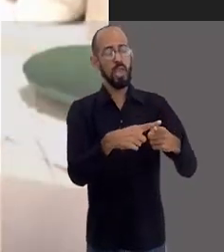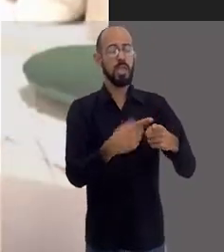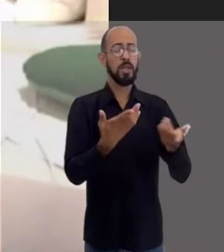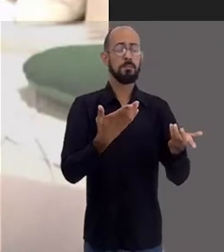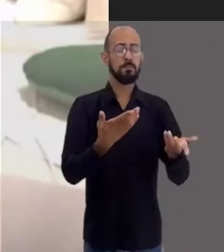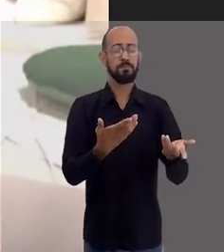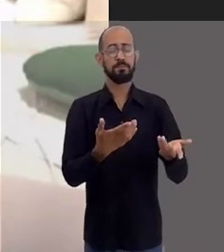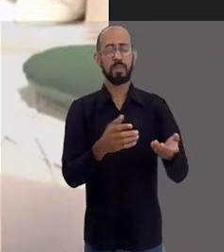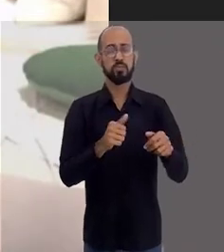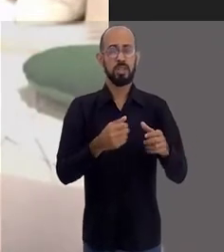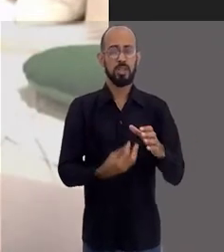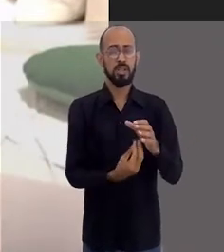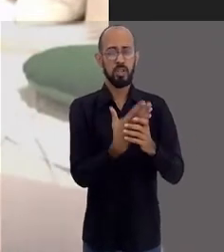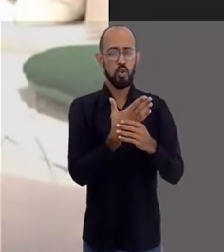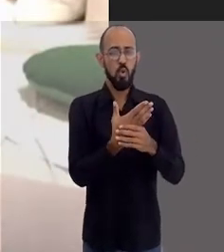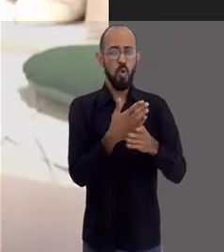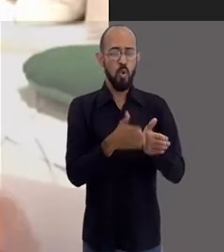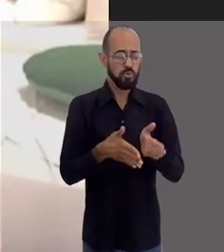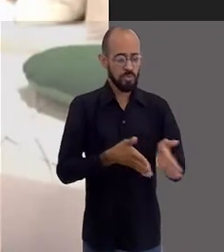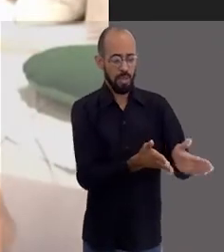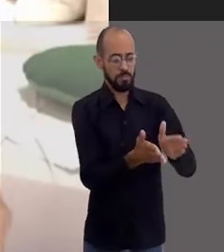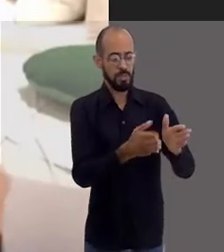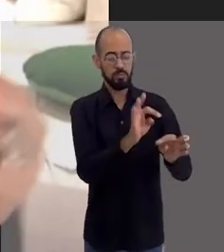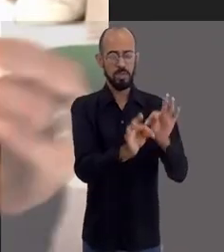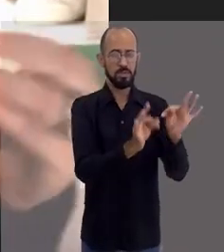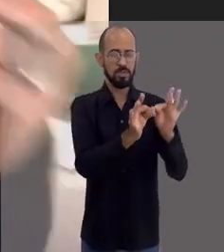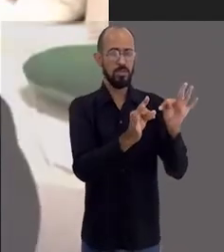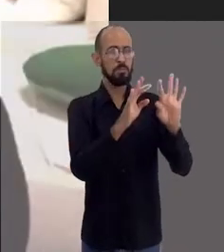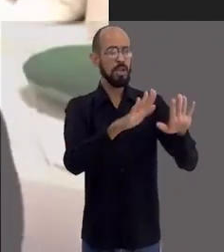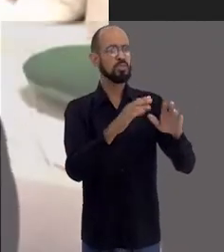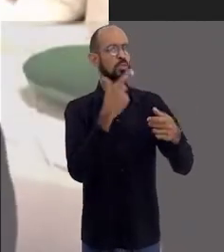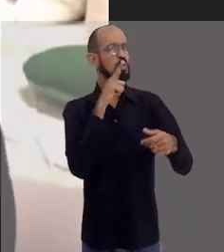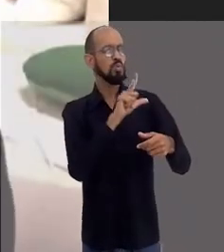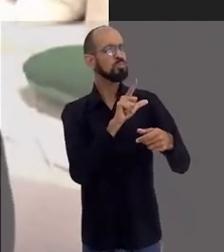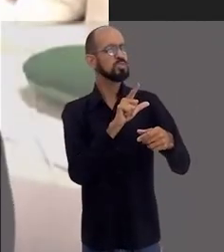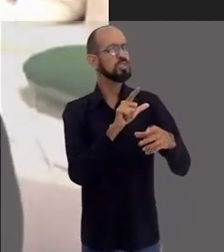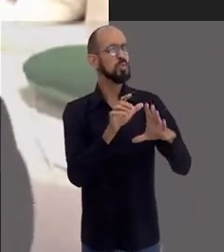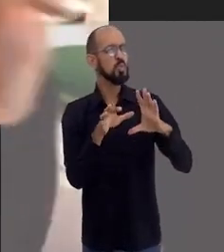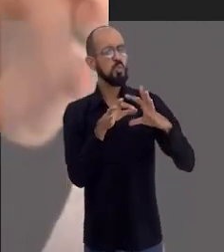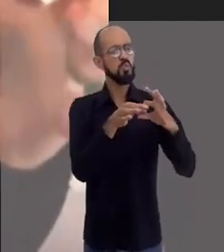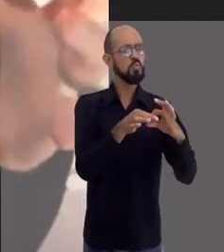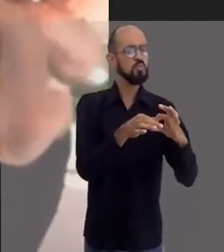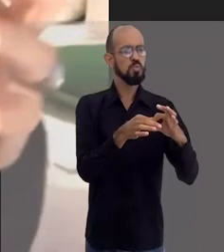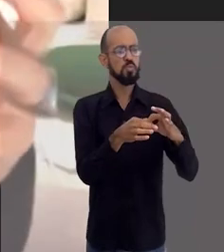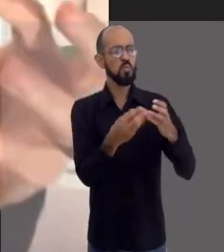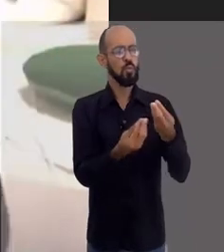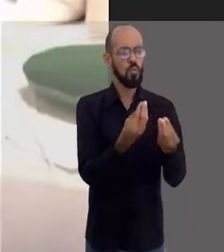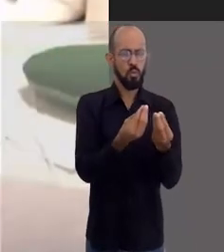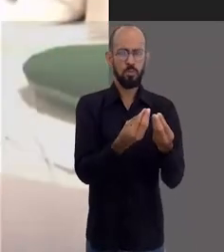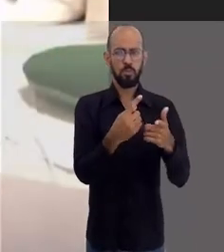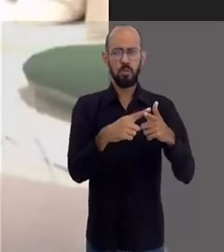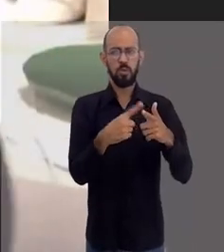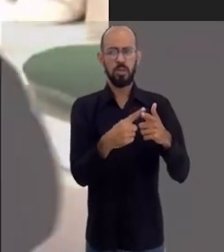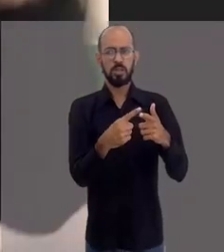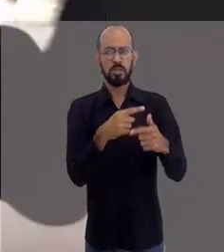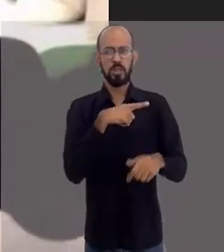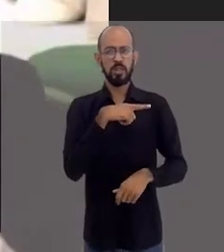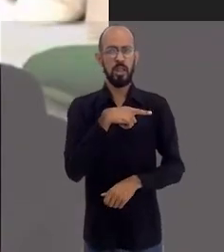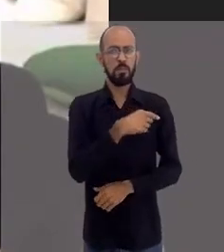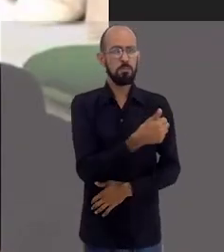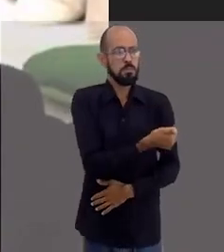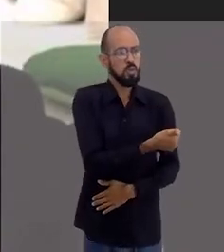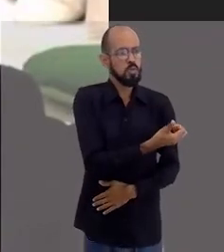caminhos né tecnológicos E como que você conseguiu quer dizer fazer esse casamento tão perfeito que os números são quase iguais